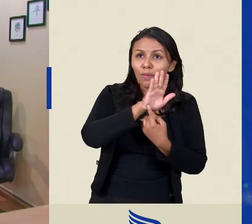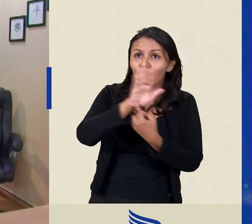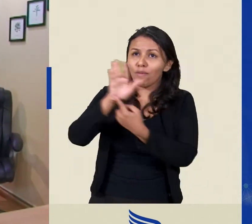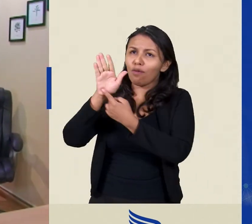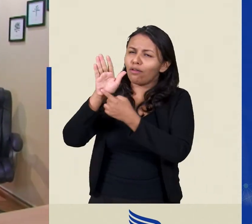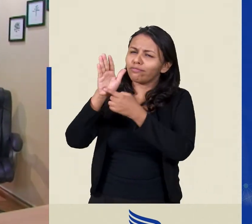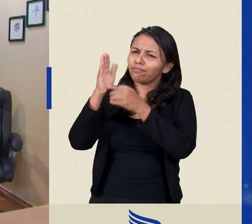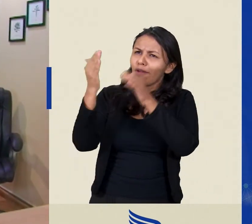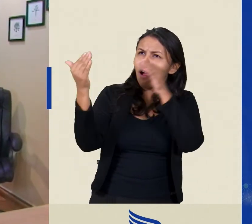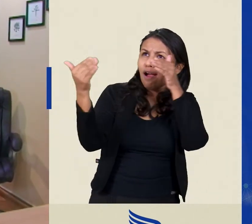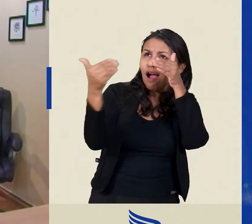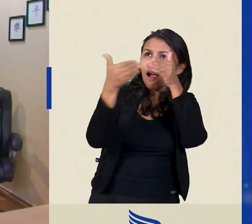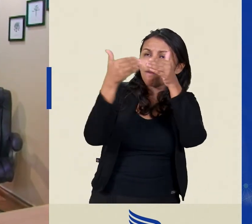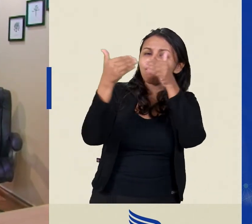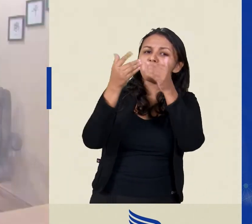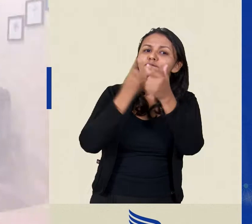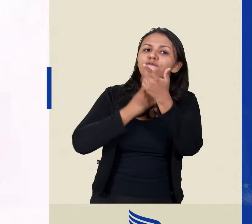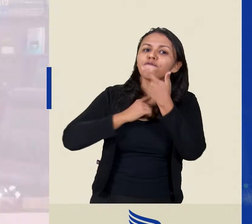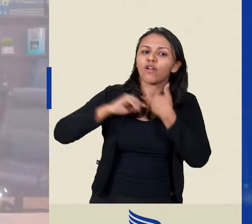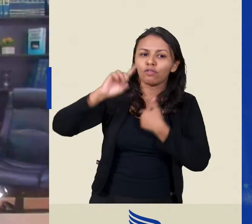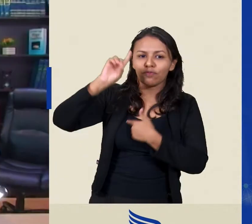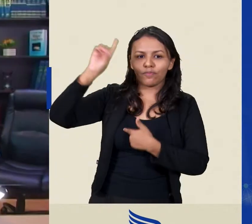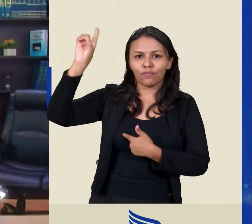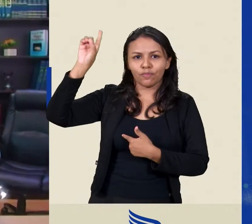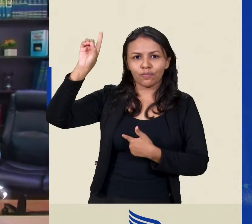do reino celestial.